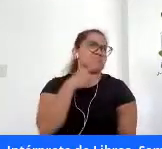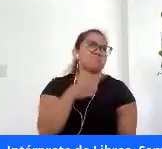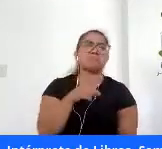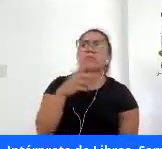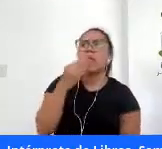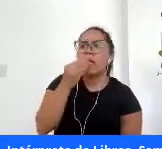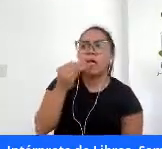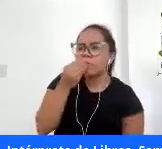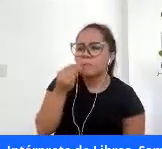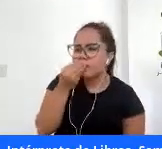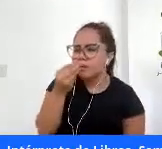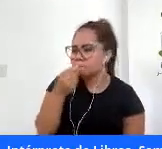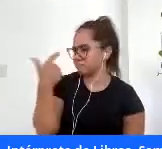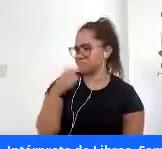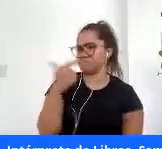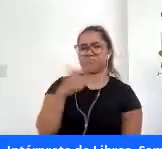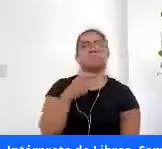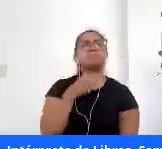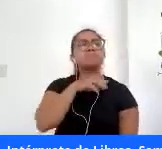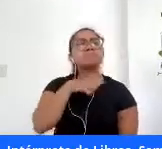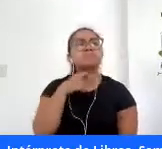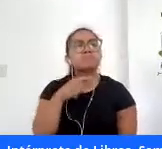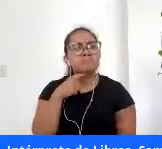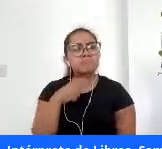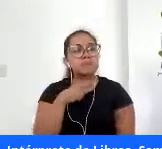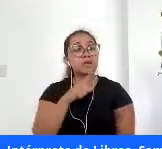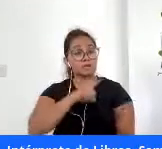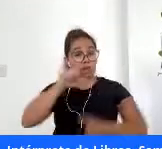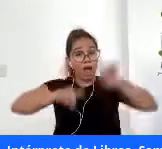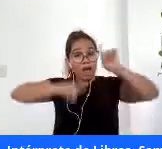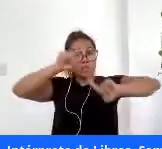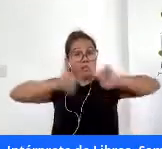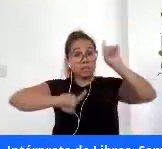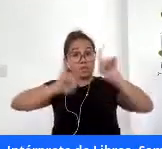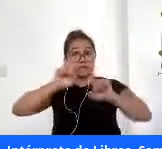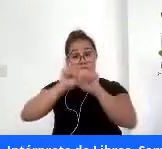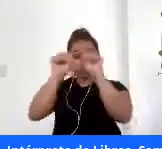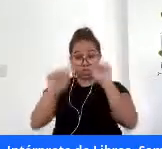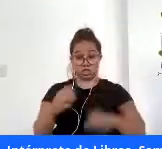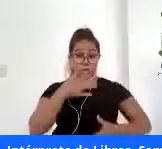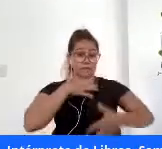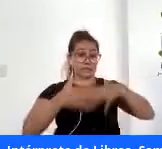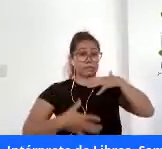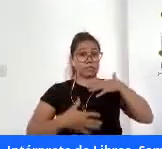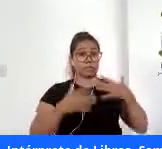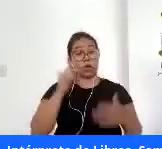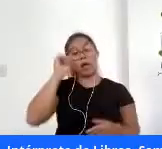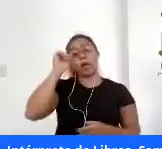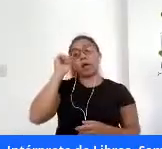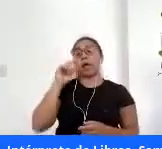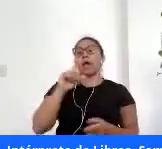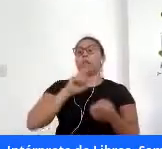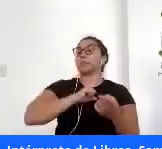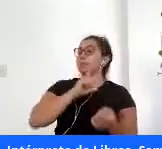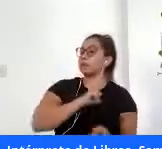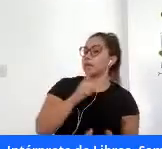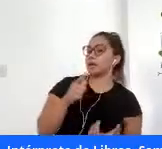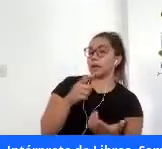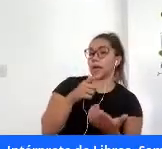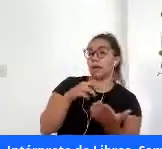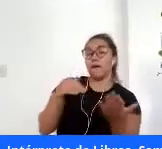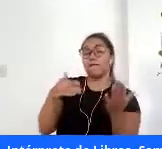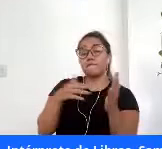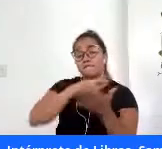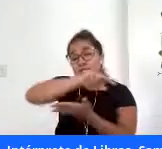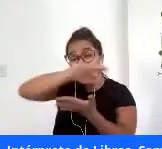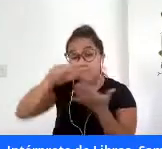de informação desse sistema sensório, né? Tanto nos receptores quanto ao longo dessa circuitaria até chegar